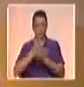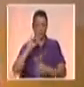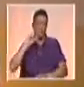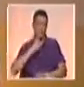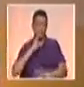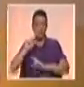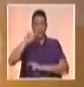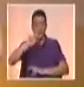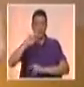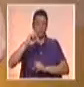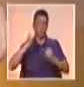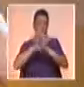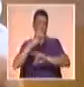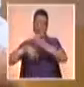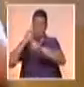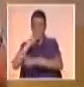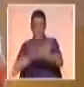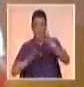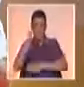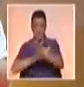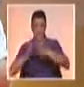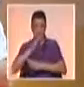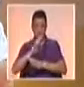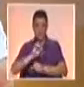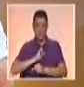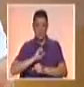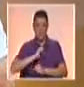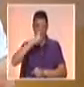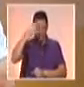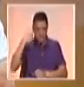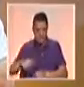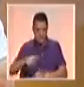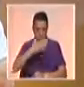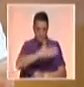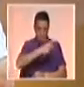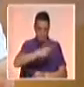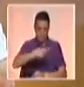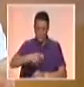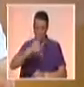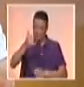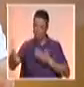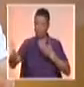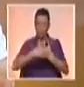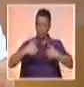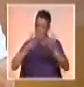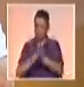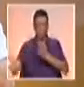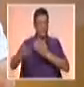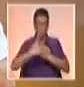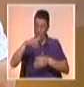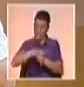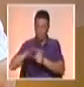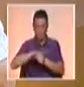deficiências, mas... quando eu vim a saber, o Ministério é muito difícil, isto em 92 ainda era muito fechado mesmo esta